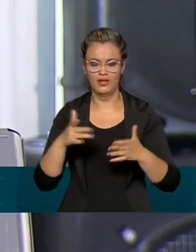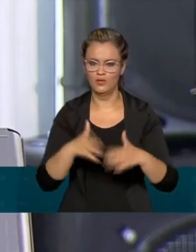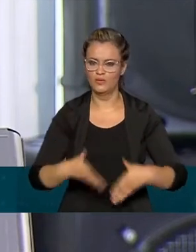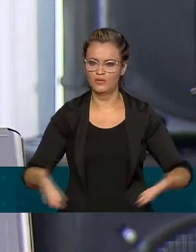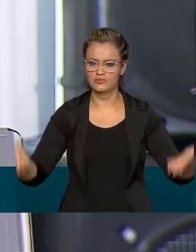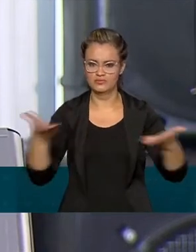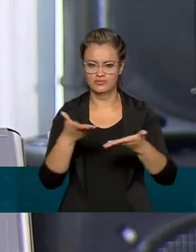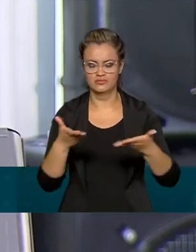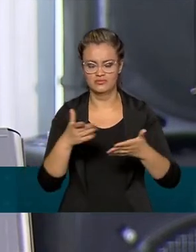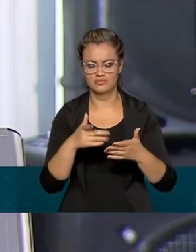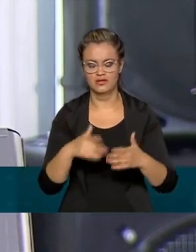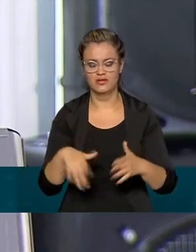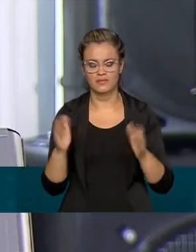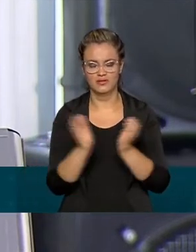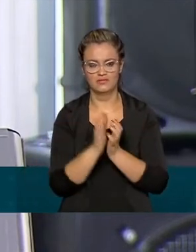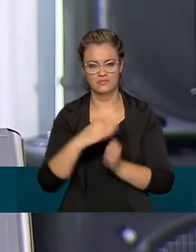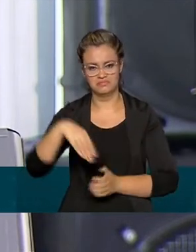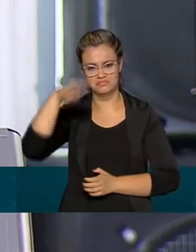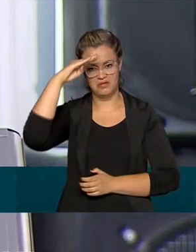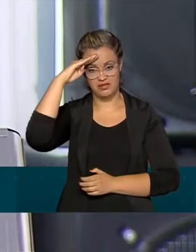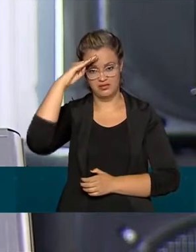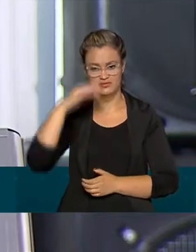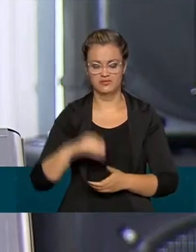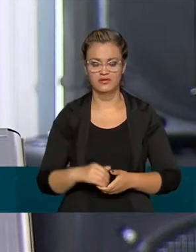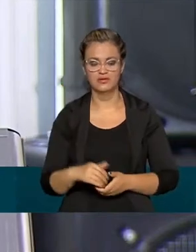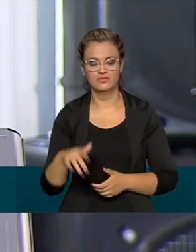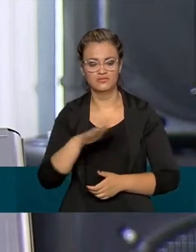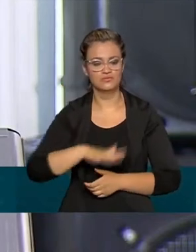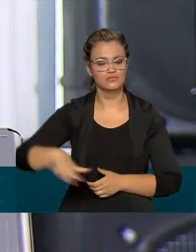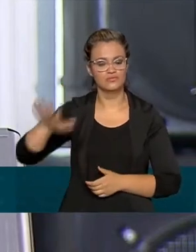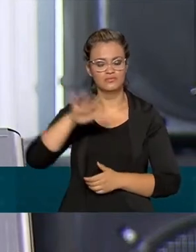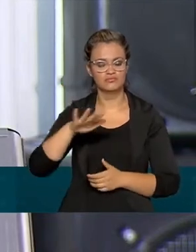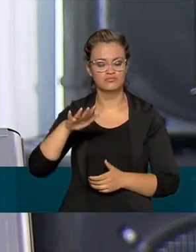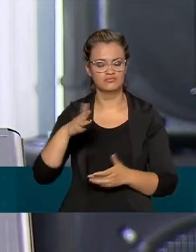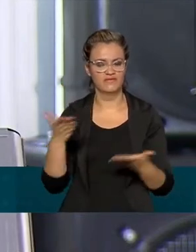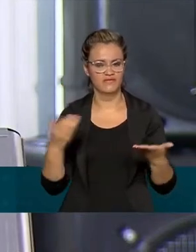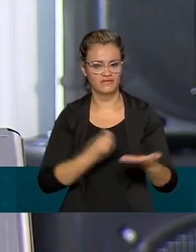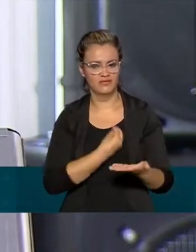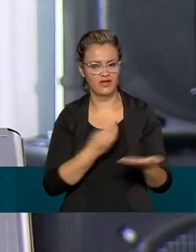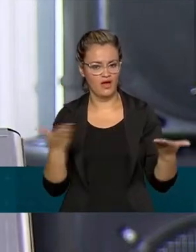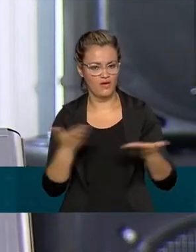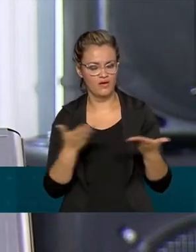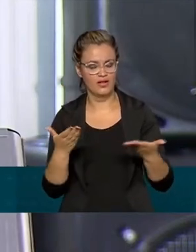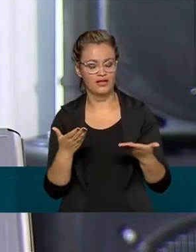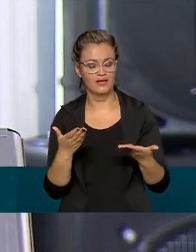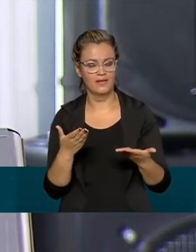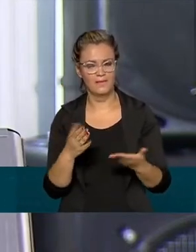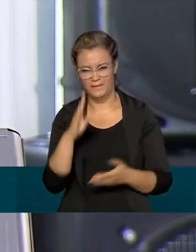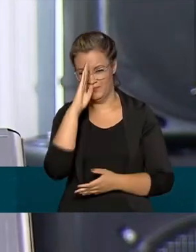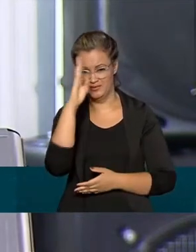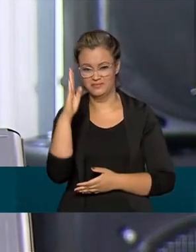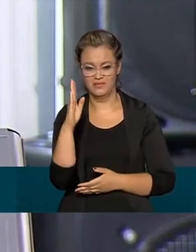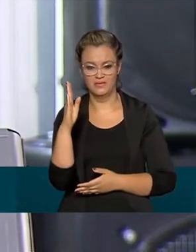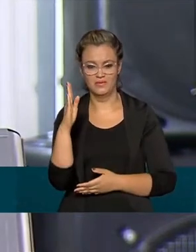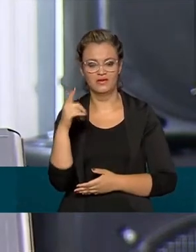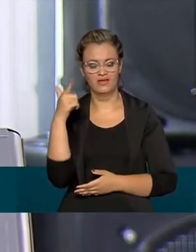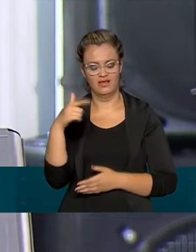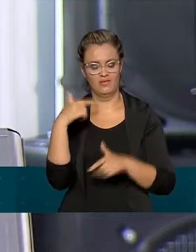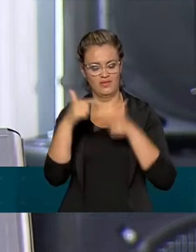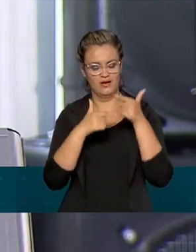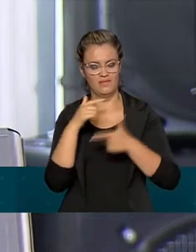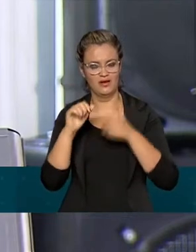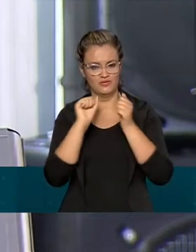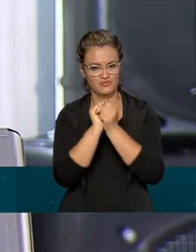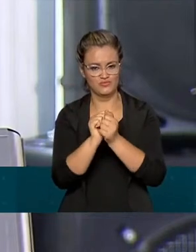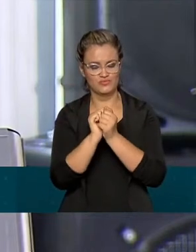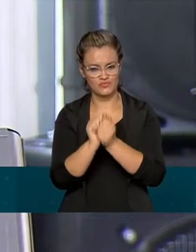do Alto Comando do Exército de todos os tempos, em particular aqueles com os quais tive o privilégio